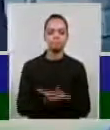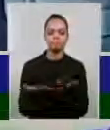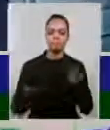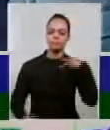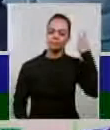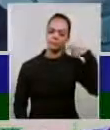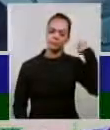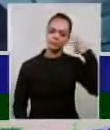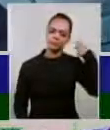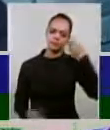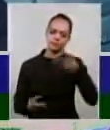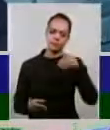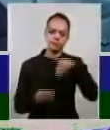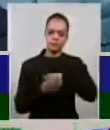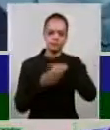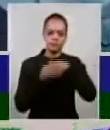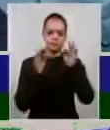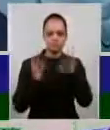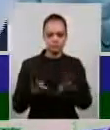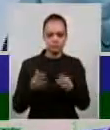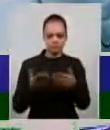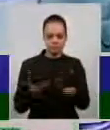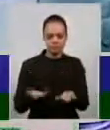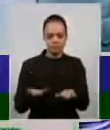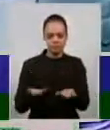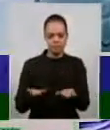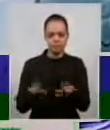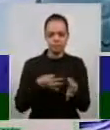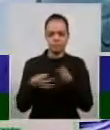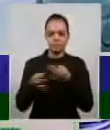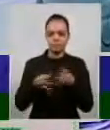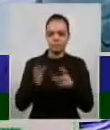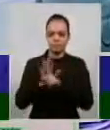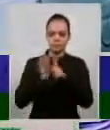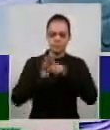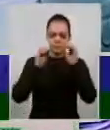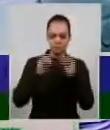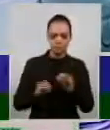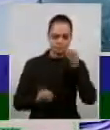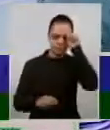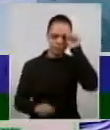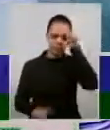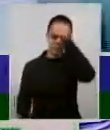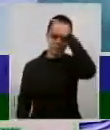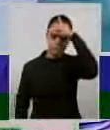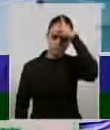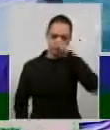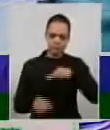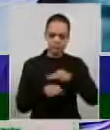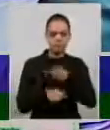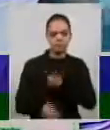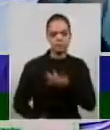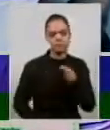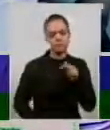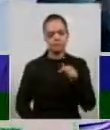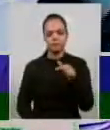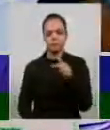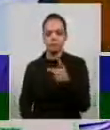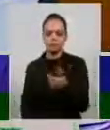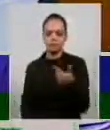Senhores vereadores, votação encerrada. Projeto de lei ordinária de autoria do prefeito municipal, número